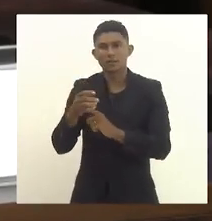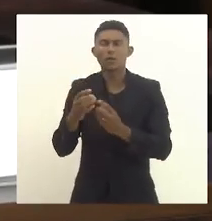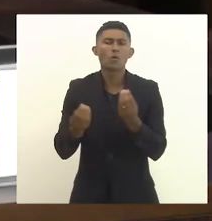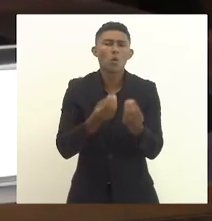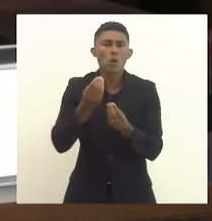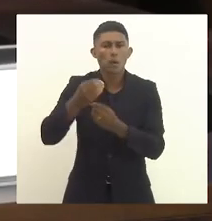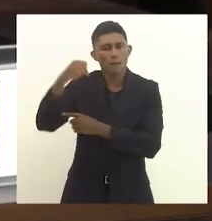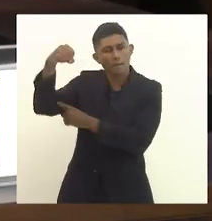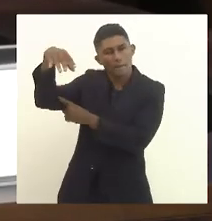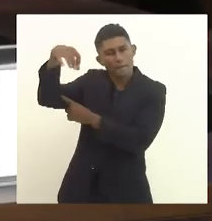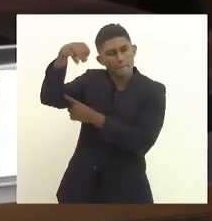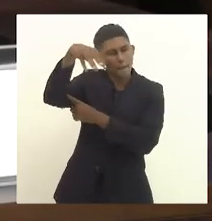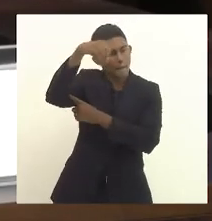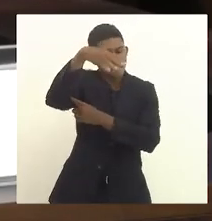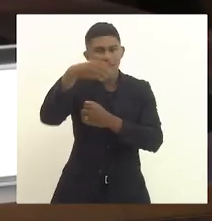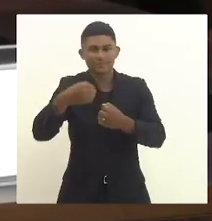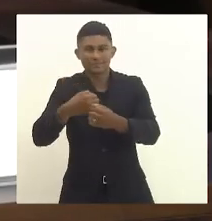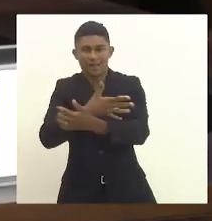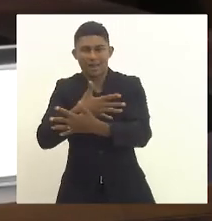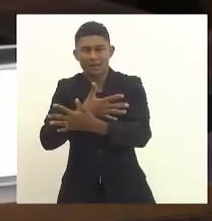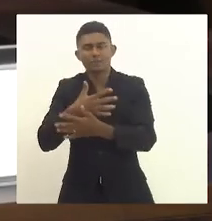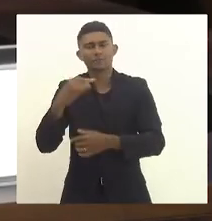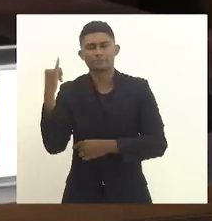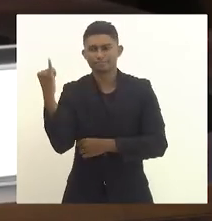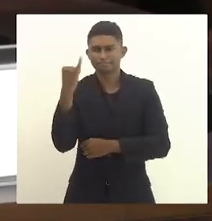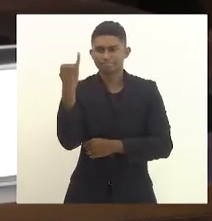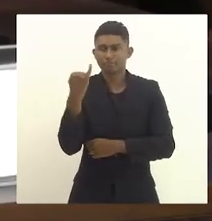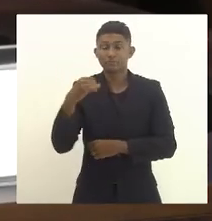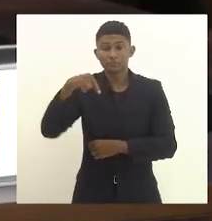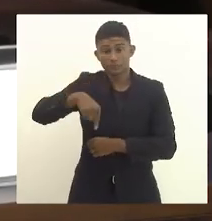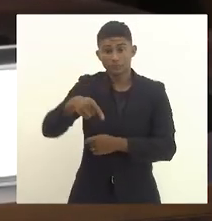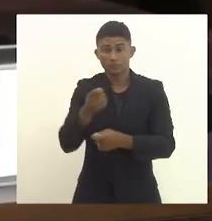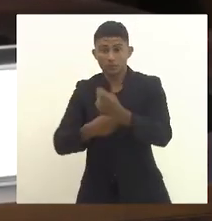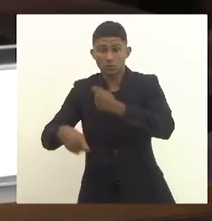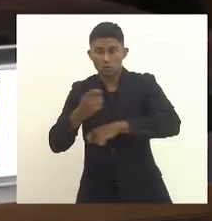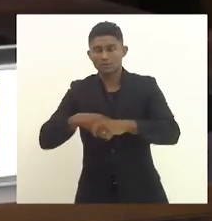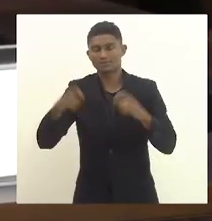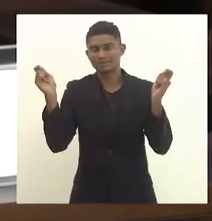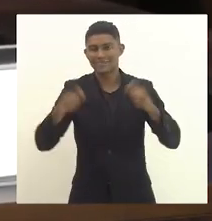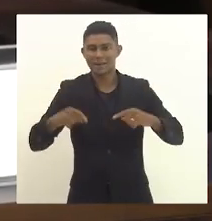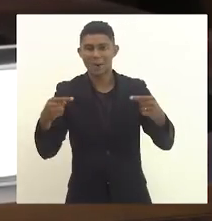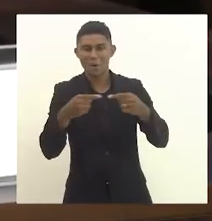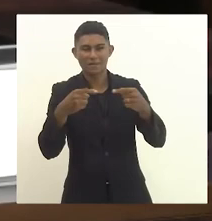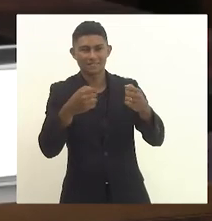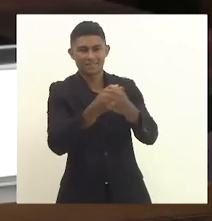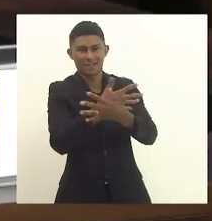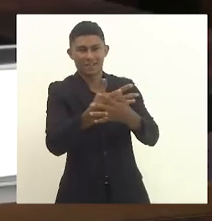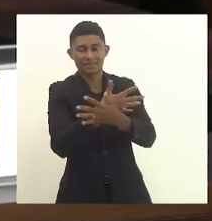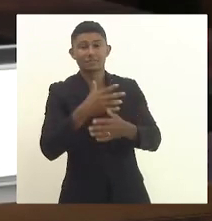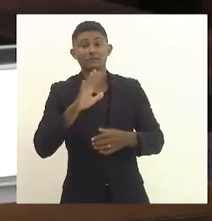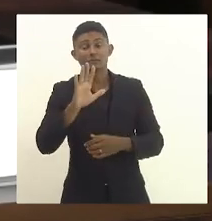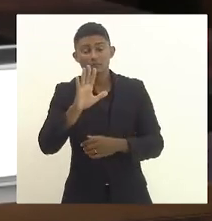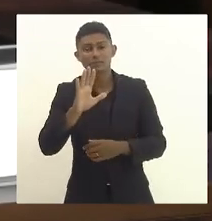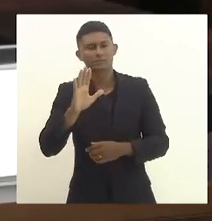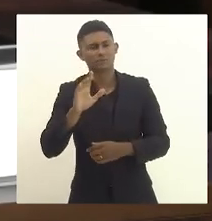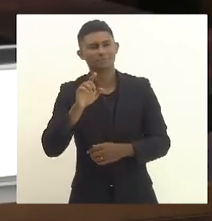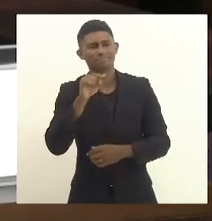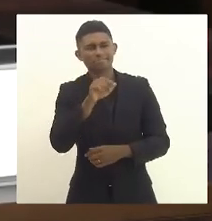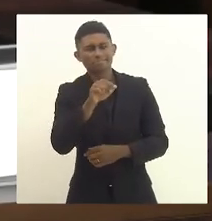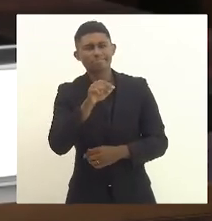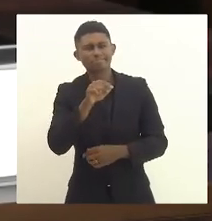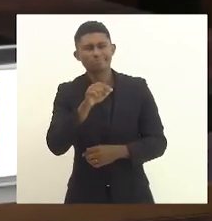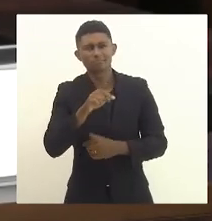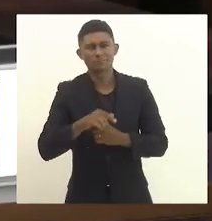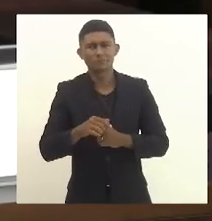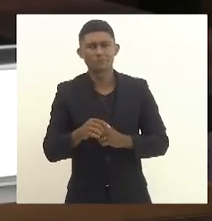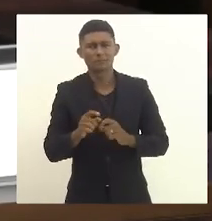Um caso importante, um caso aplicável na nossa economia, aplicável na realidade da nossa cidade, mas um caso do que nós chamamos aí